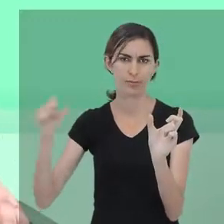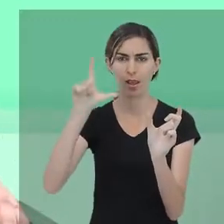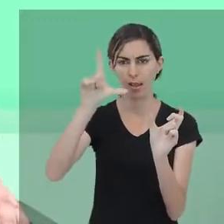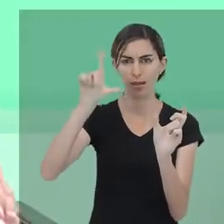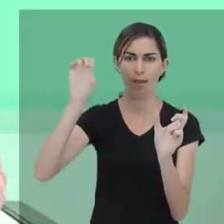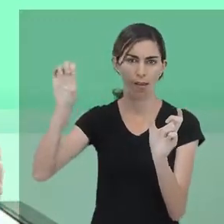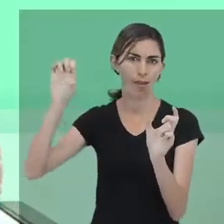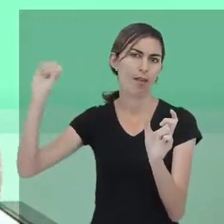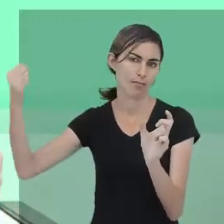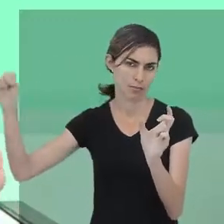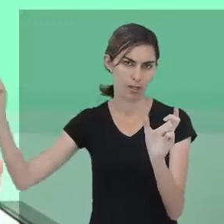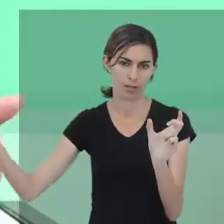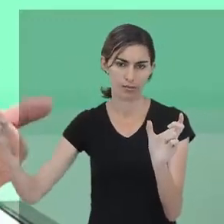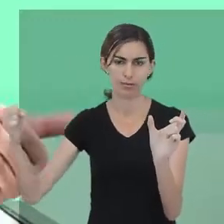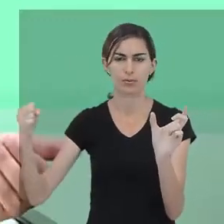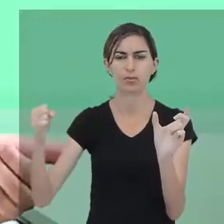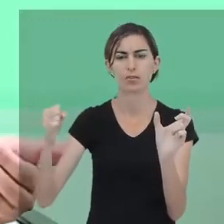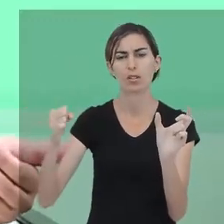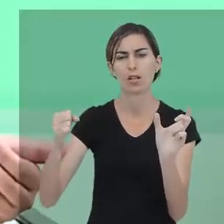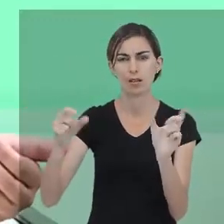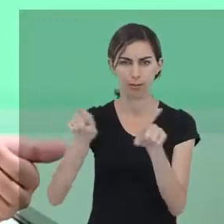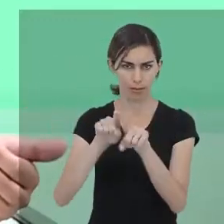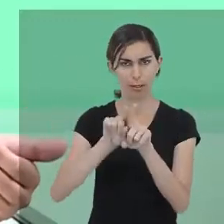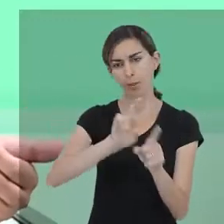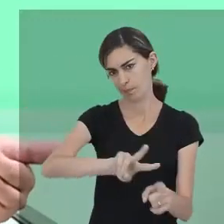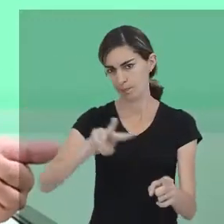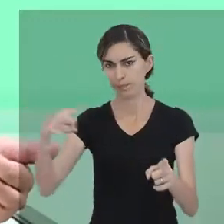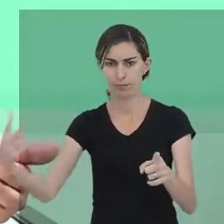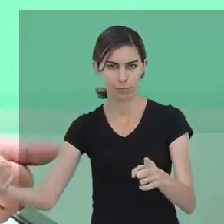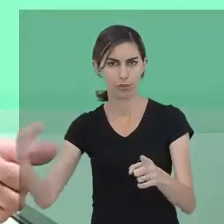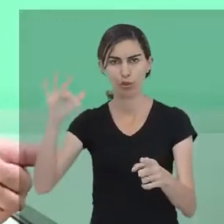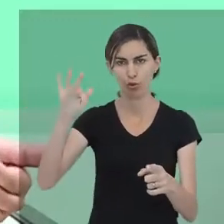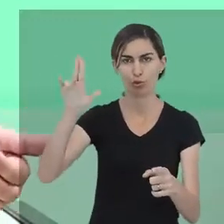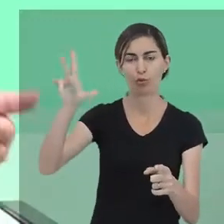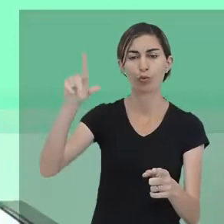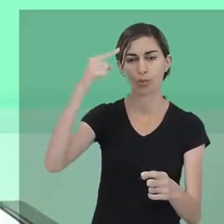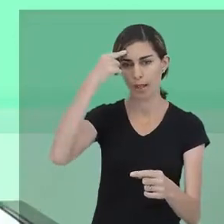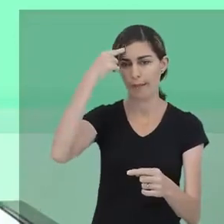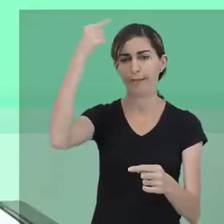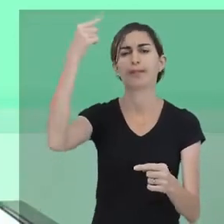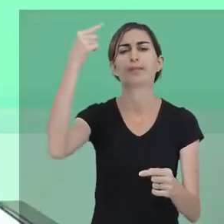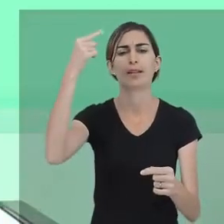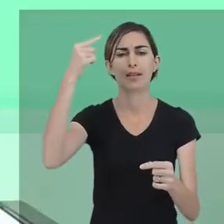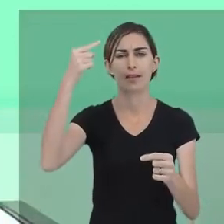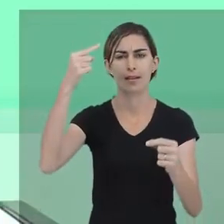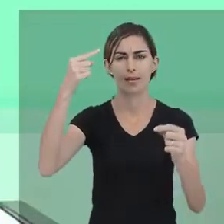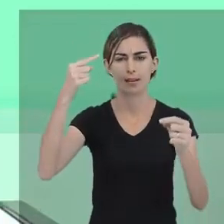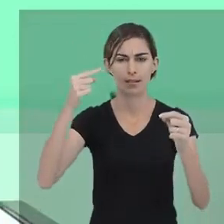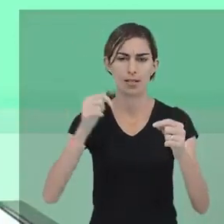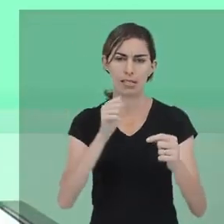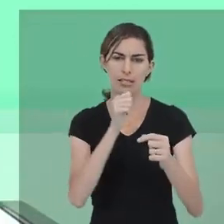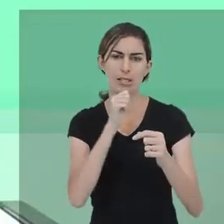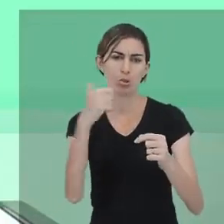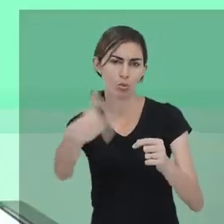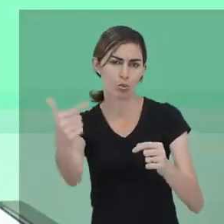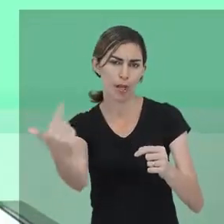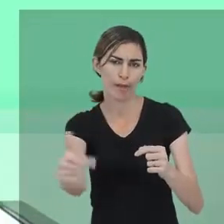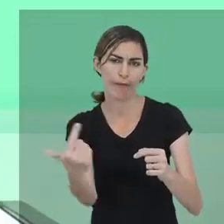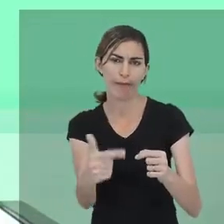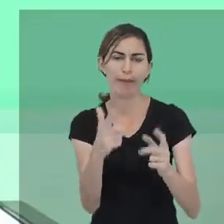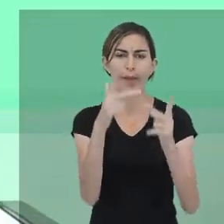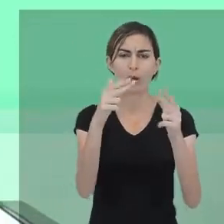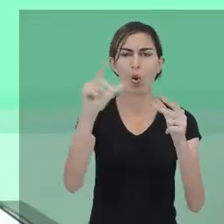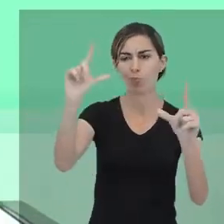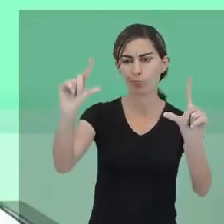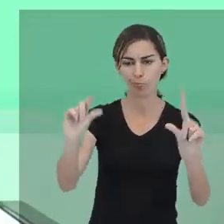L-E-S-S. Esse daqui, ao contrário do full, ele dá a ideia de sem. A ideia de